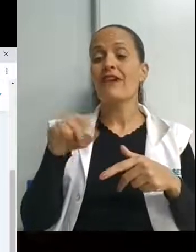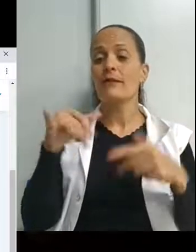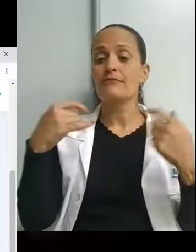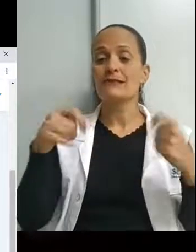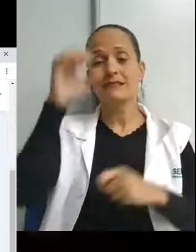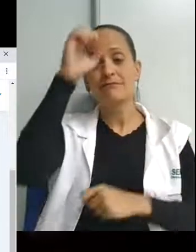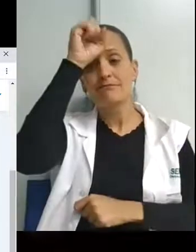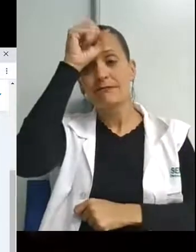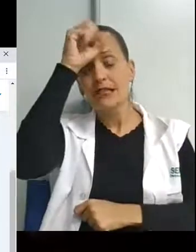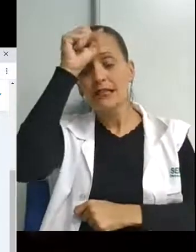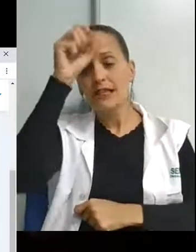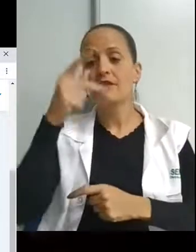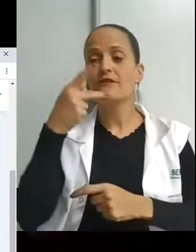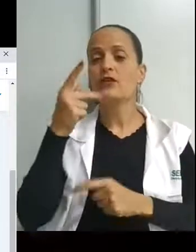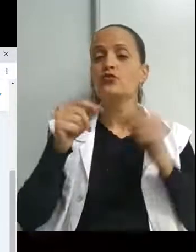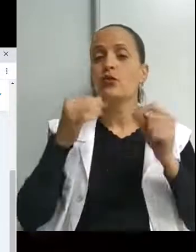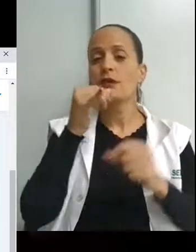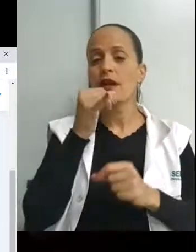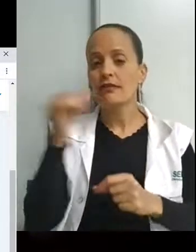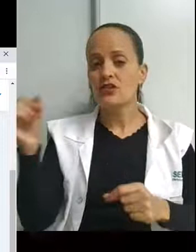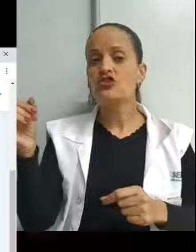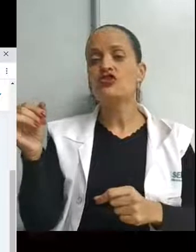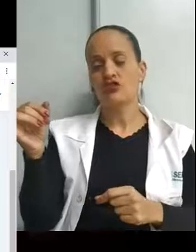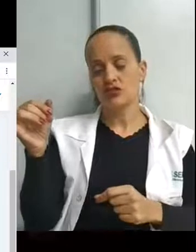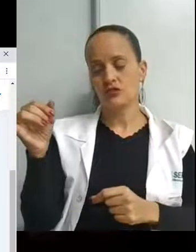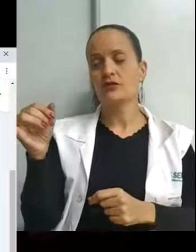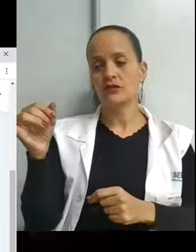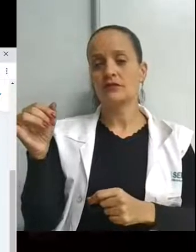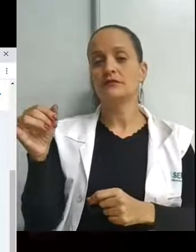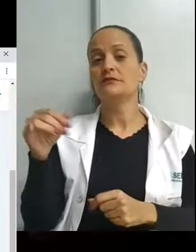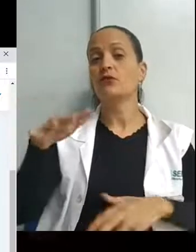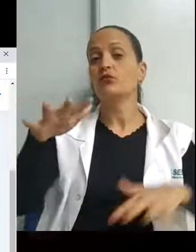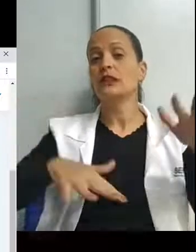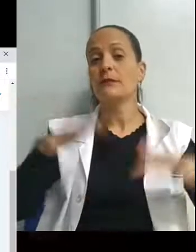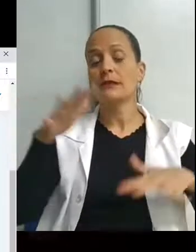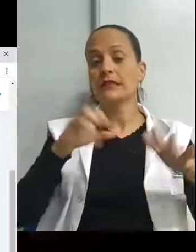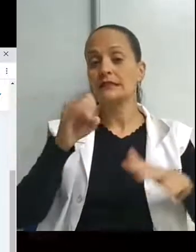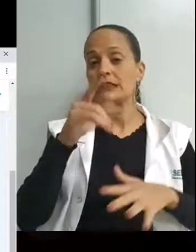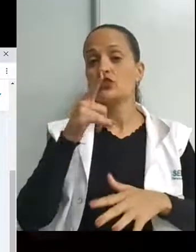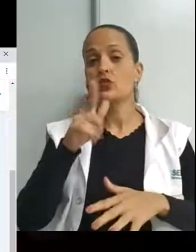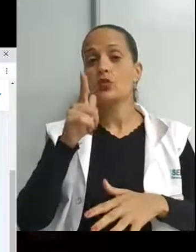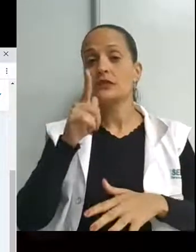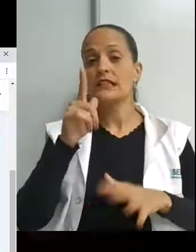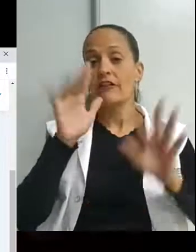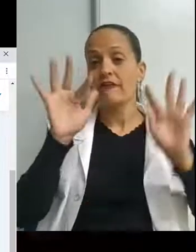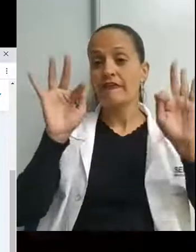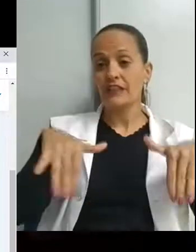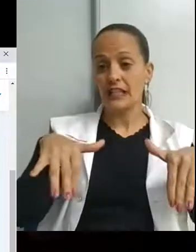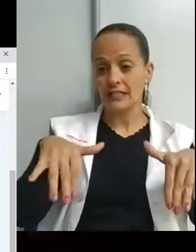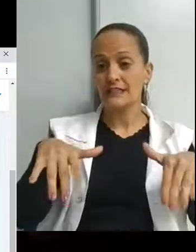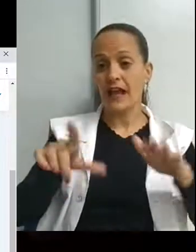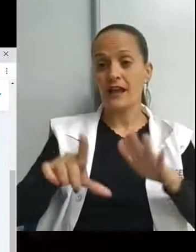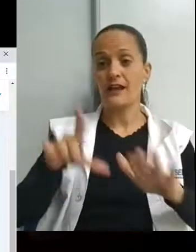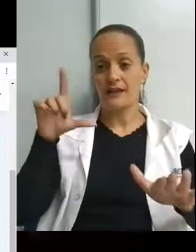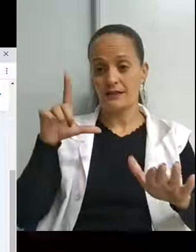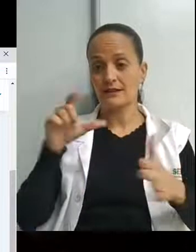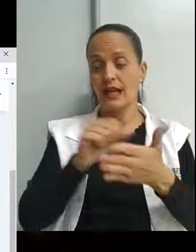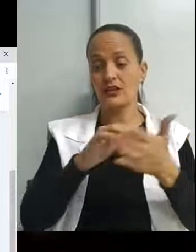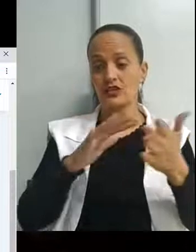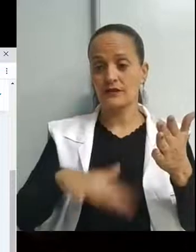de energia elétrica, certo? Então, dependendo se a gente conseguir finalizar a atividade aqui a tempo, a gente passa